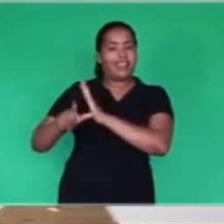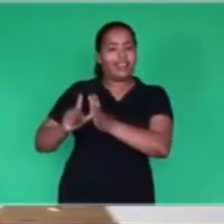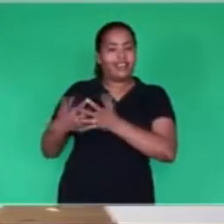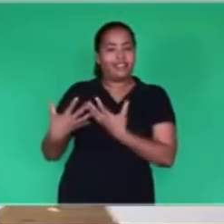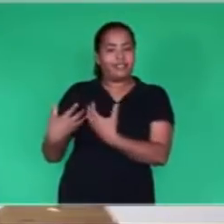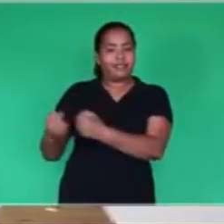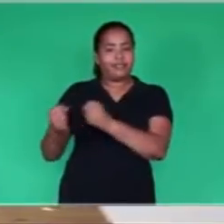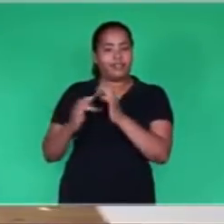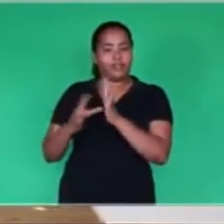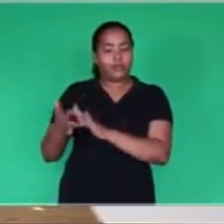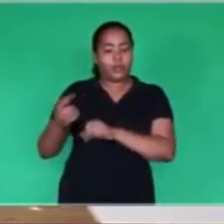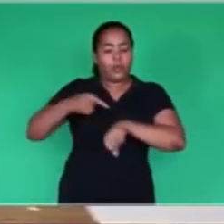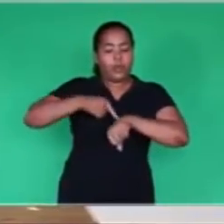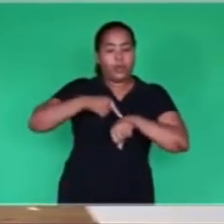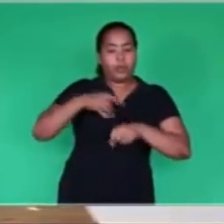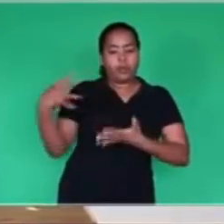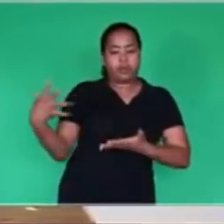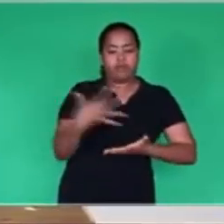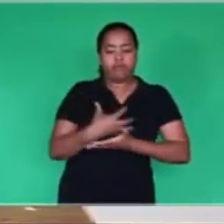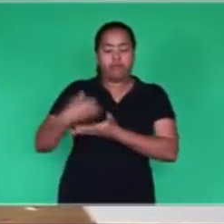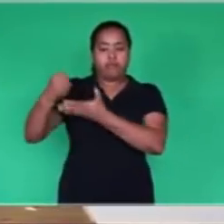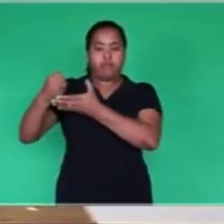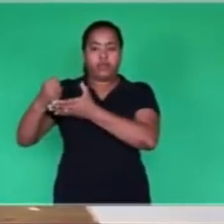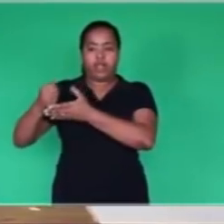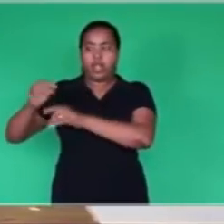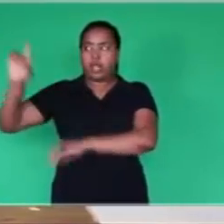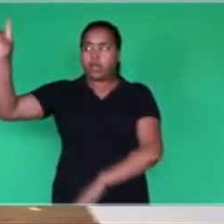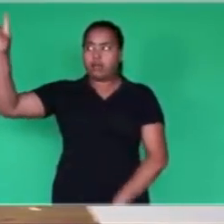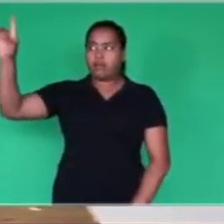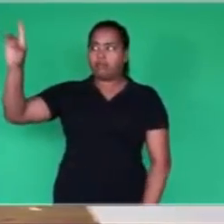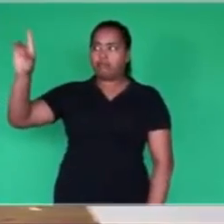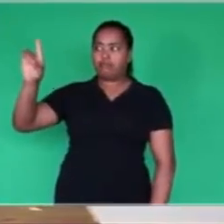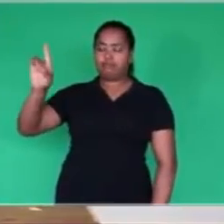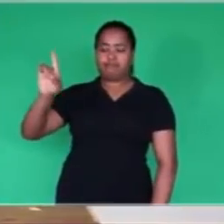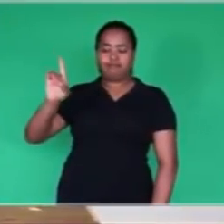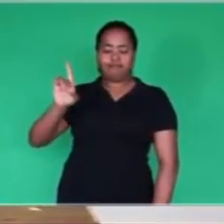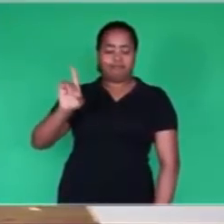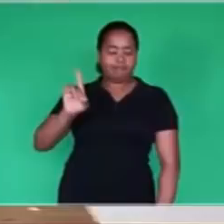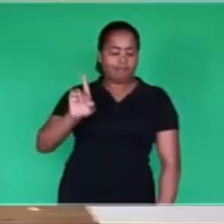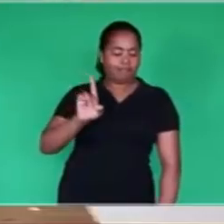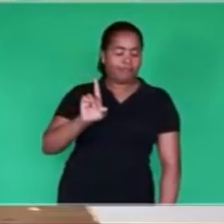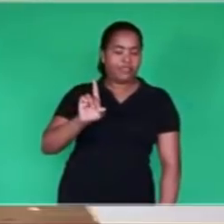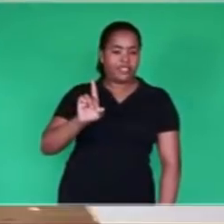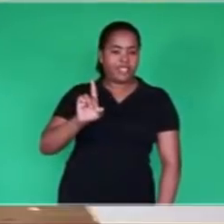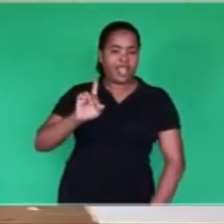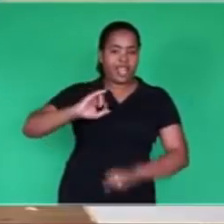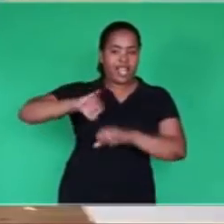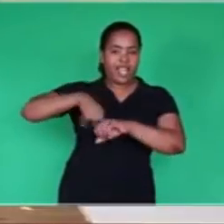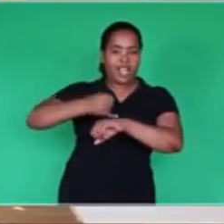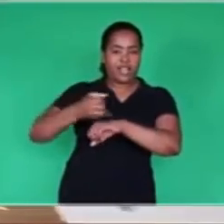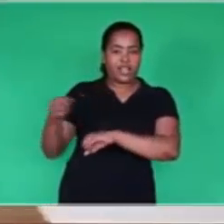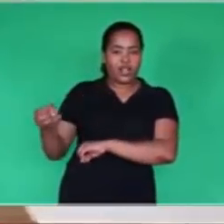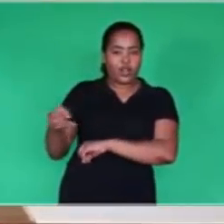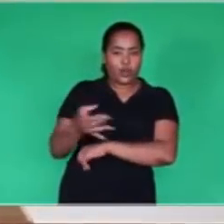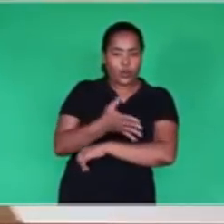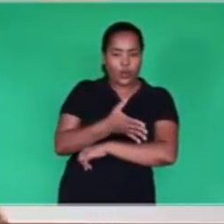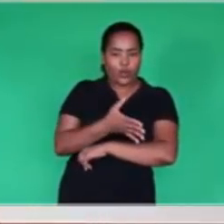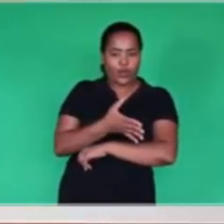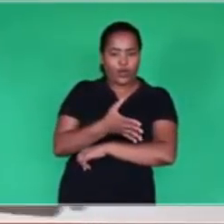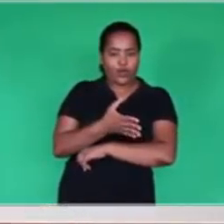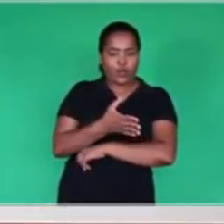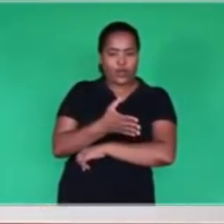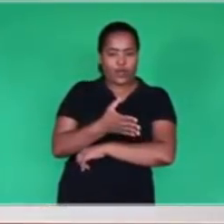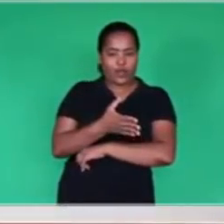igreja. Aí eles descerão. É a nova Jerusalém. É a igreja. É a noiva.